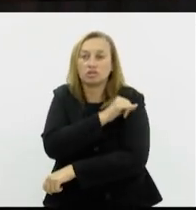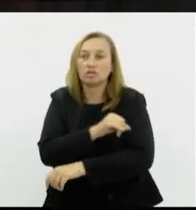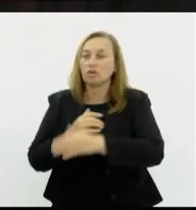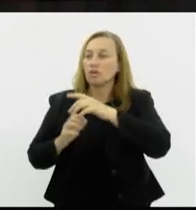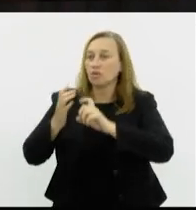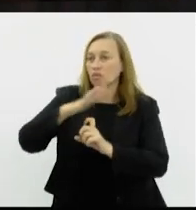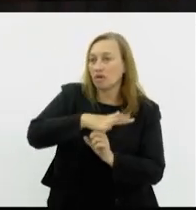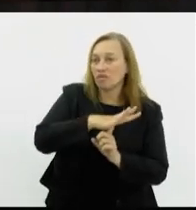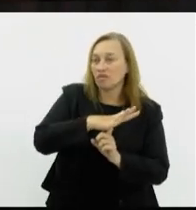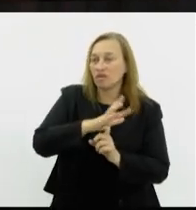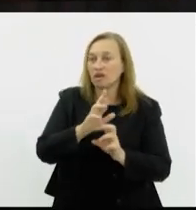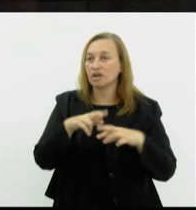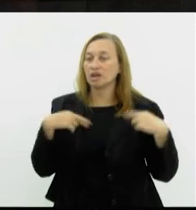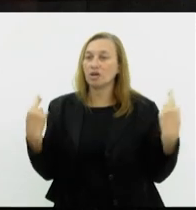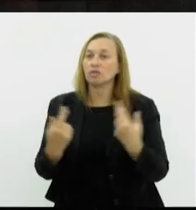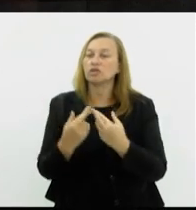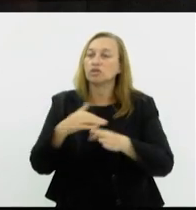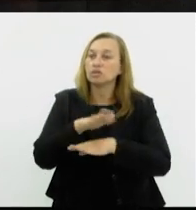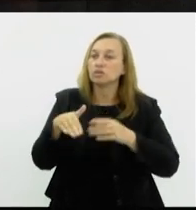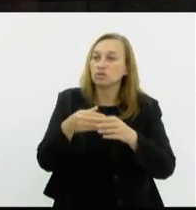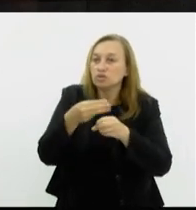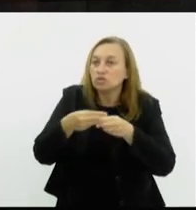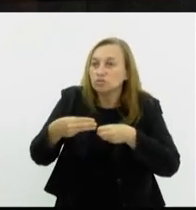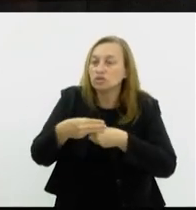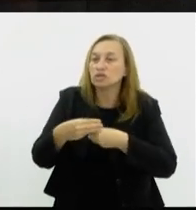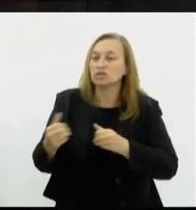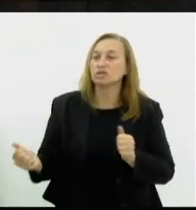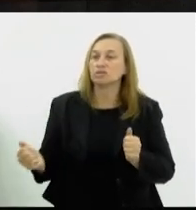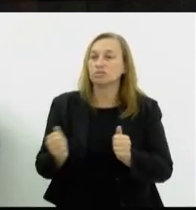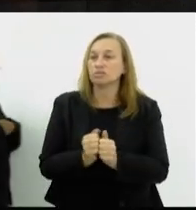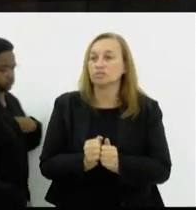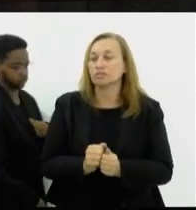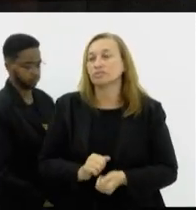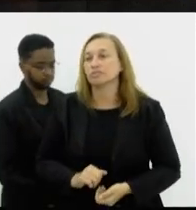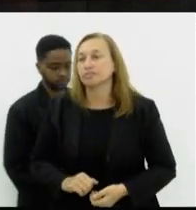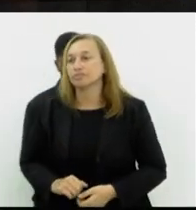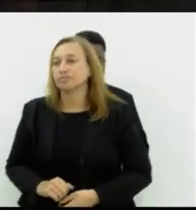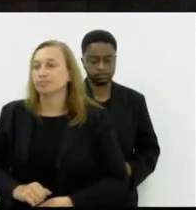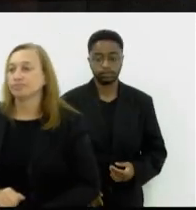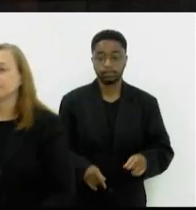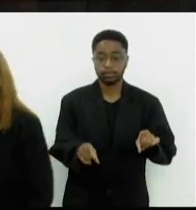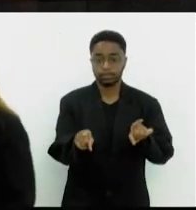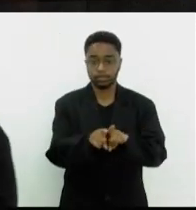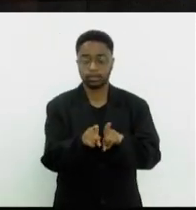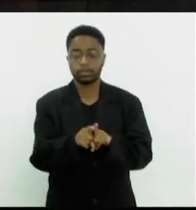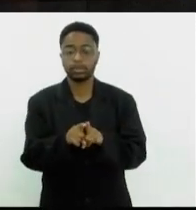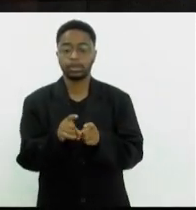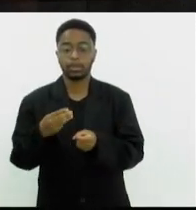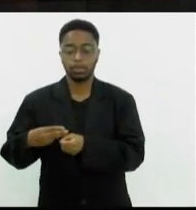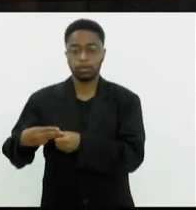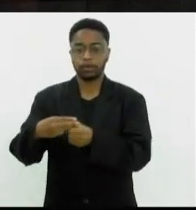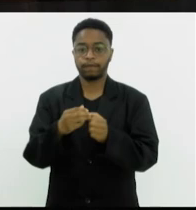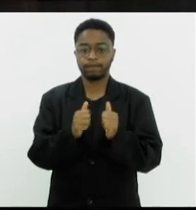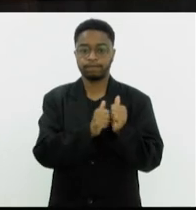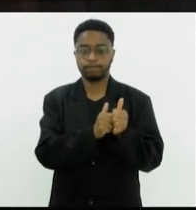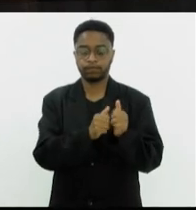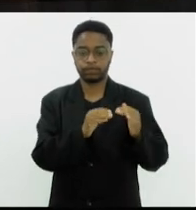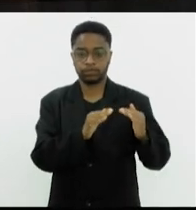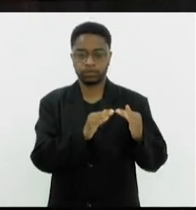reúne todos os municípios fluminenses e também municípios que são vizinhos ao estado